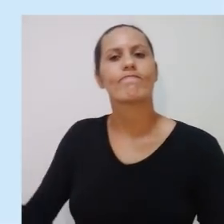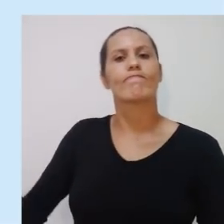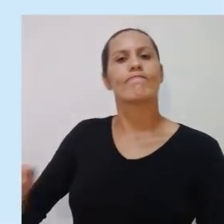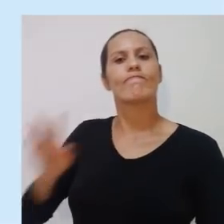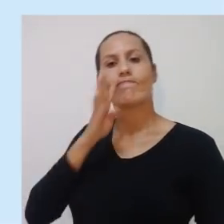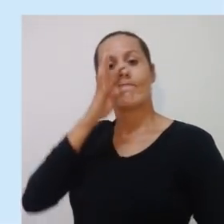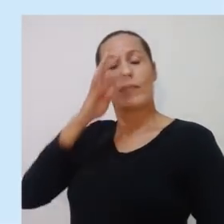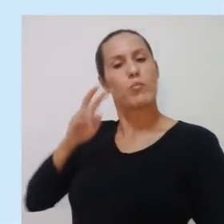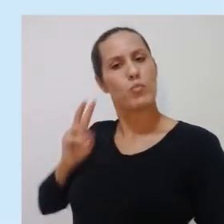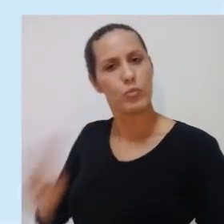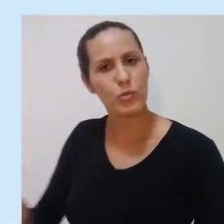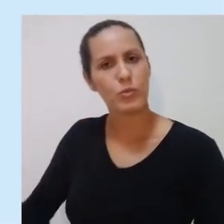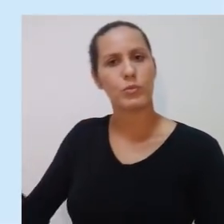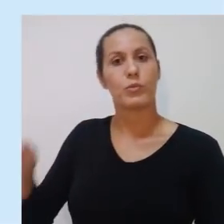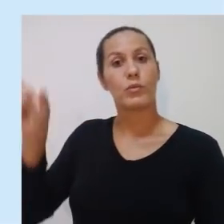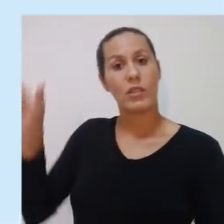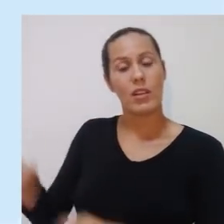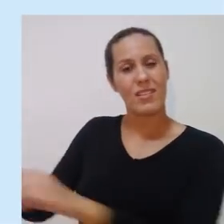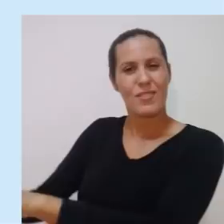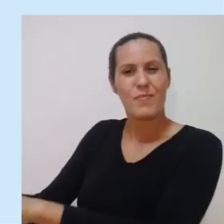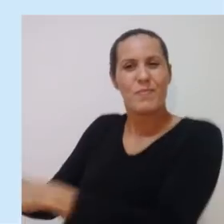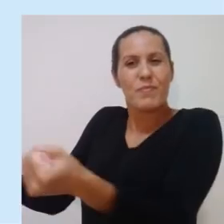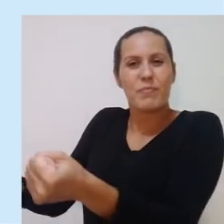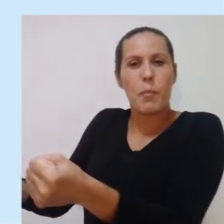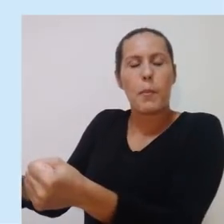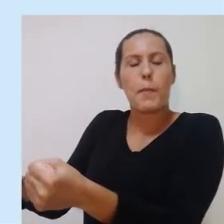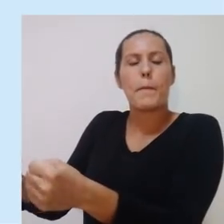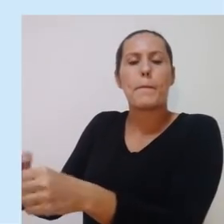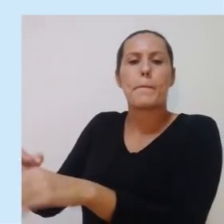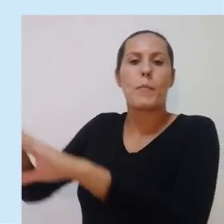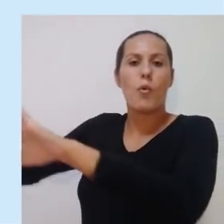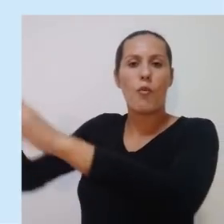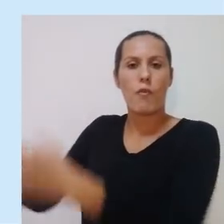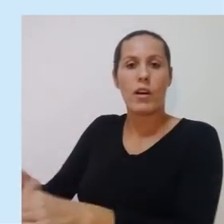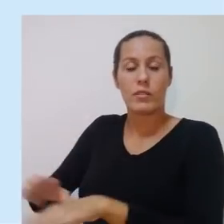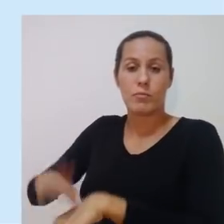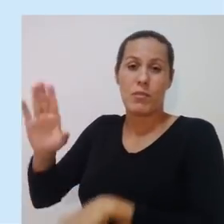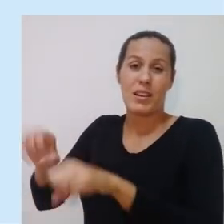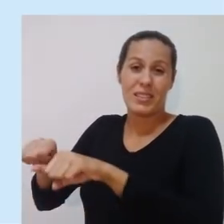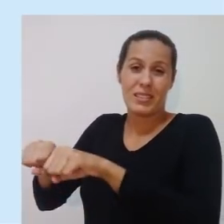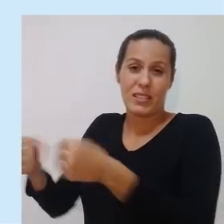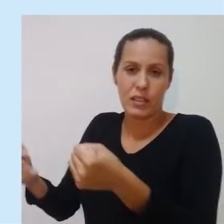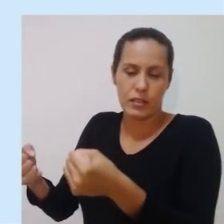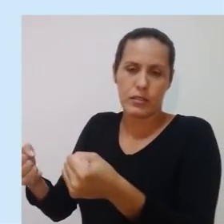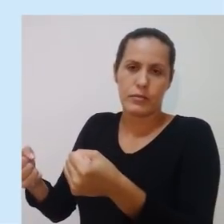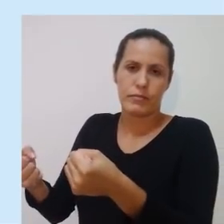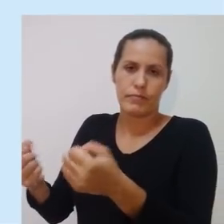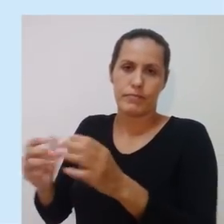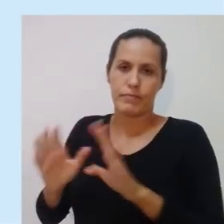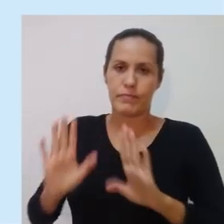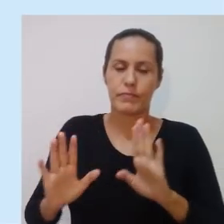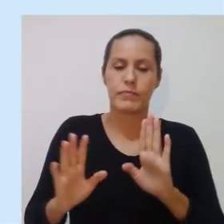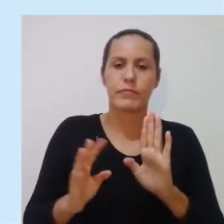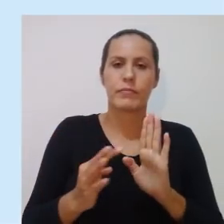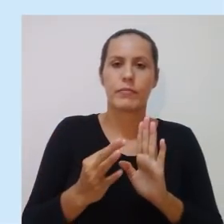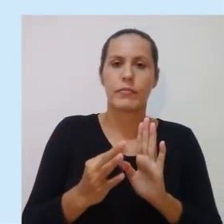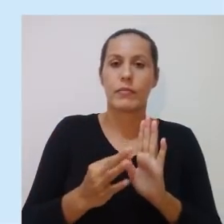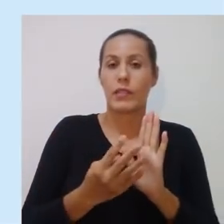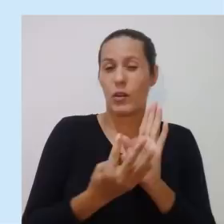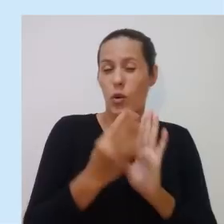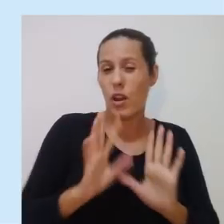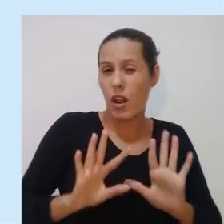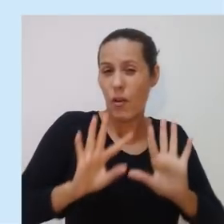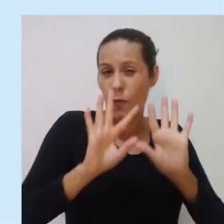mexendo e quebrou um dos vasos mais caros. O que é que vai acontecer? Agora a gente vai para o final da